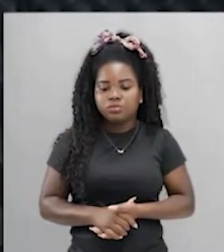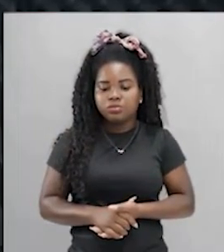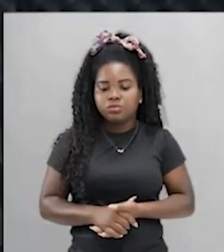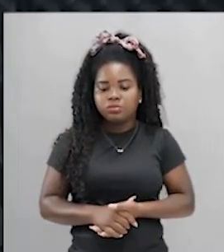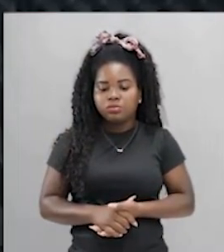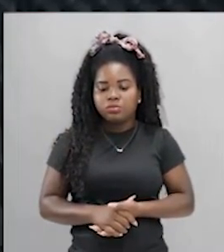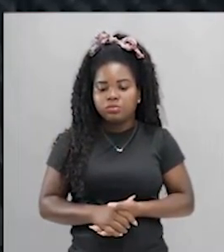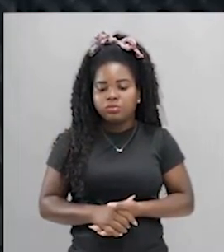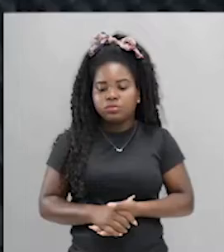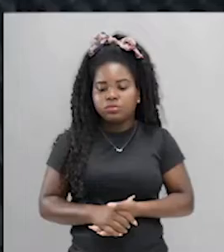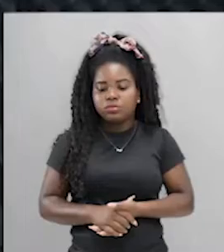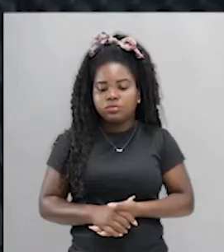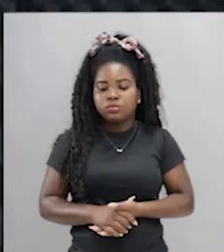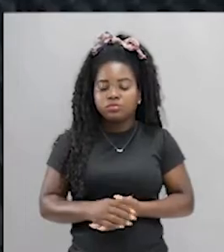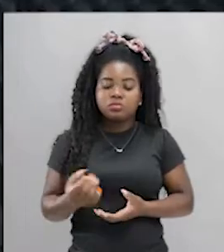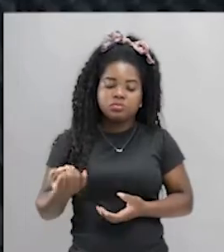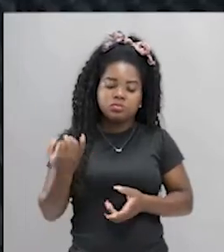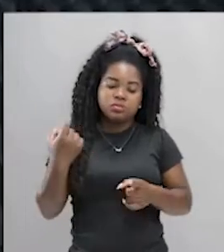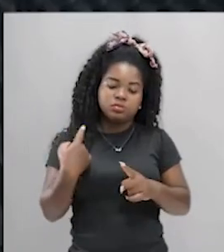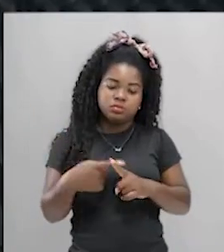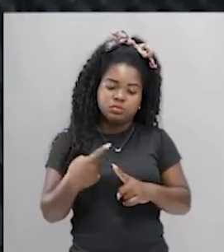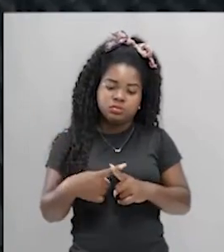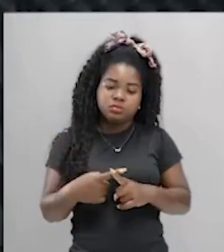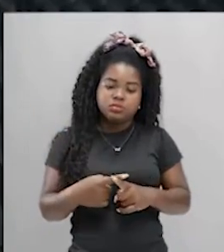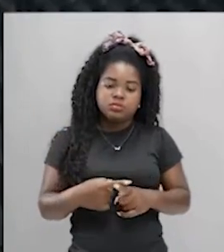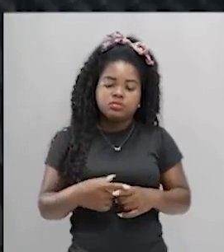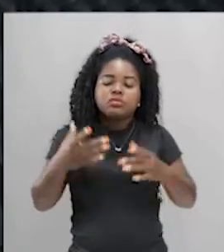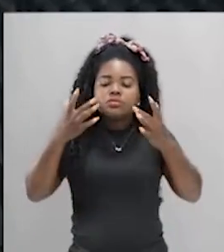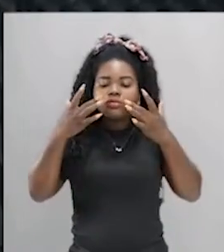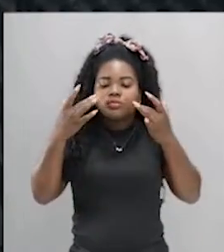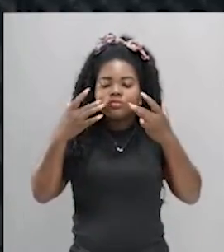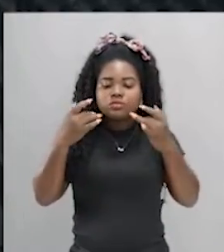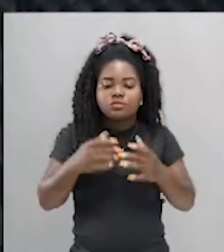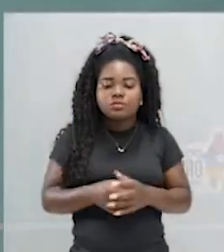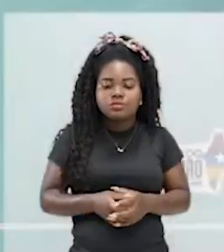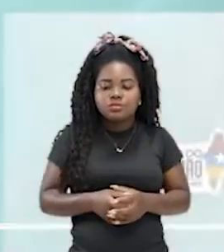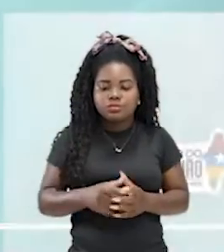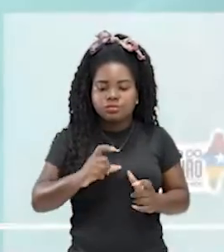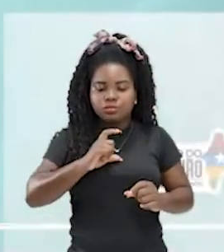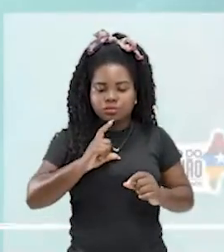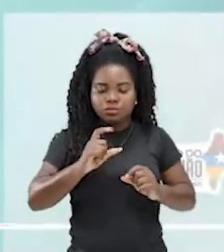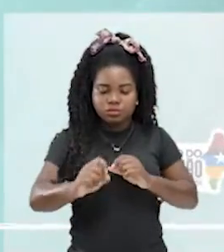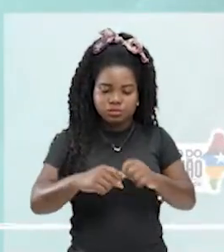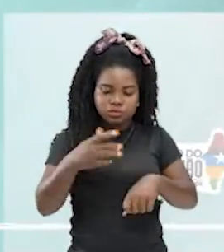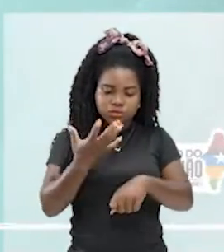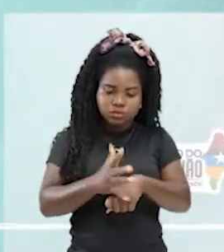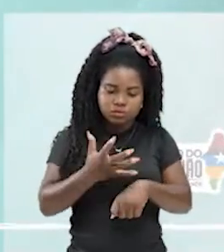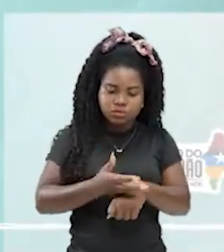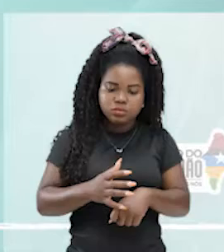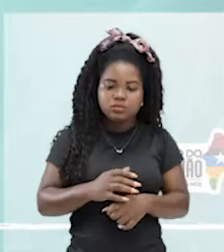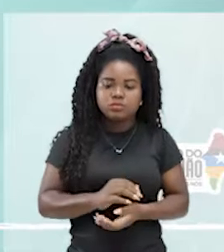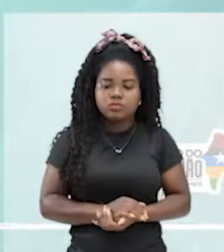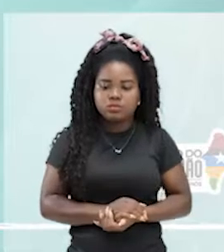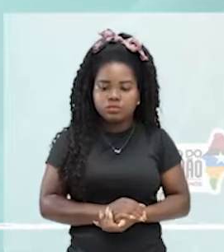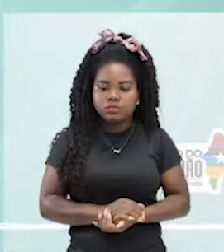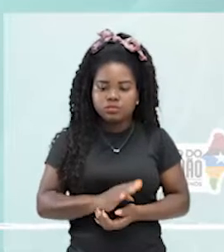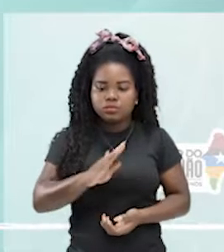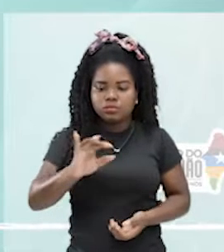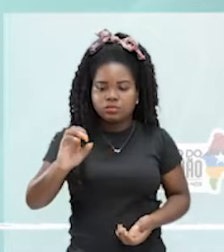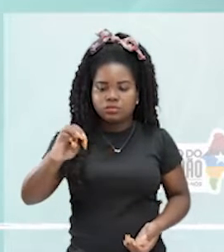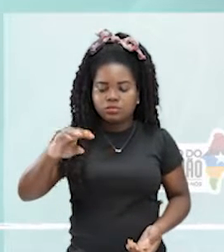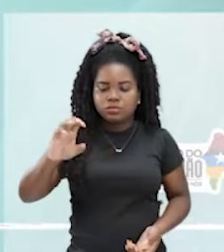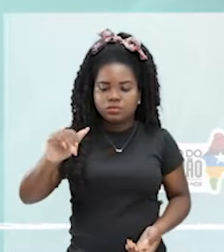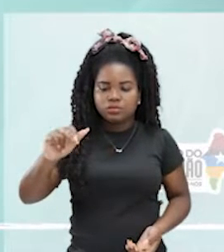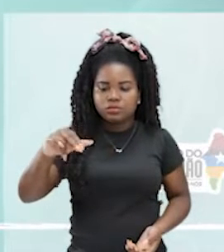vai a extremos. E é bem interessante quando um ator se propõe a fazer um treinamento de biomecânica, por exemplo, que é uma das